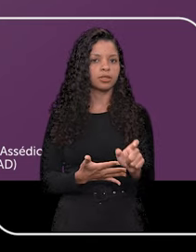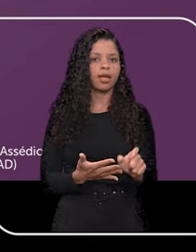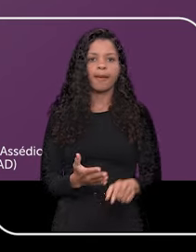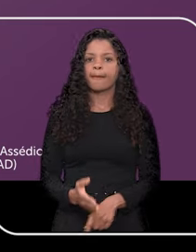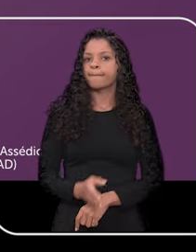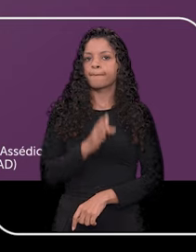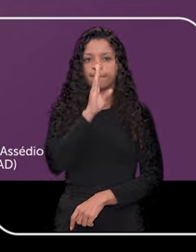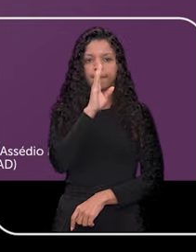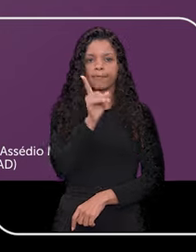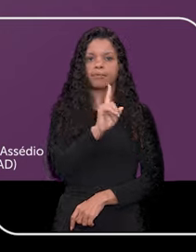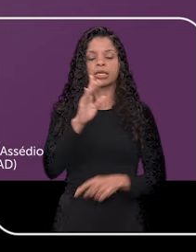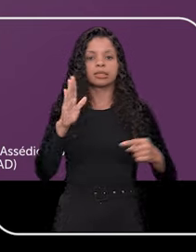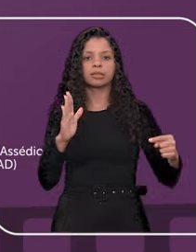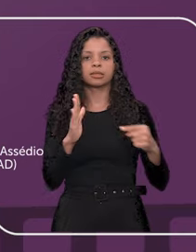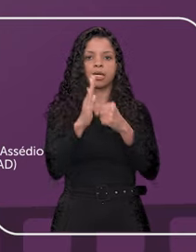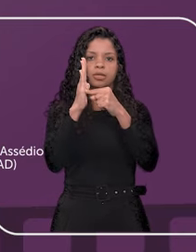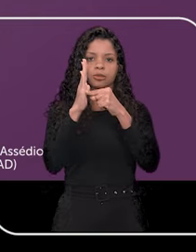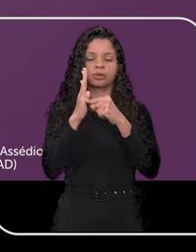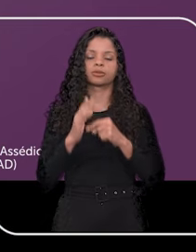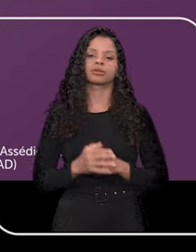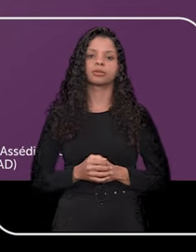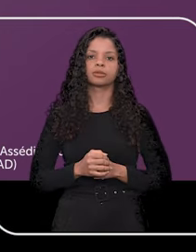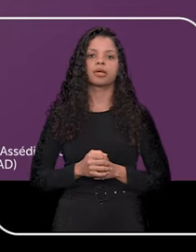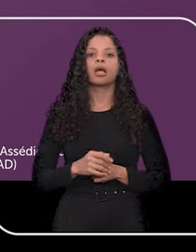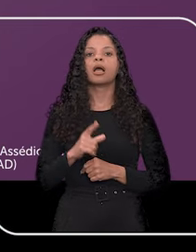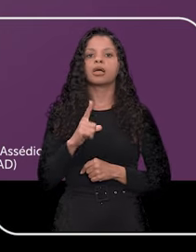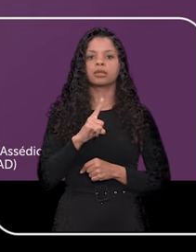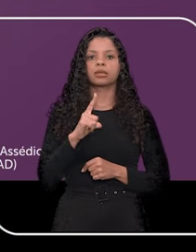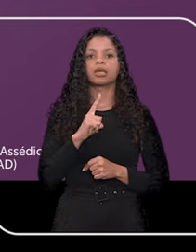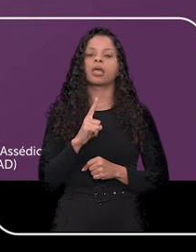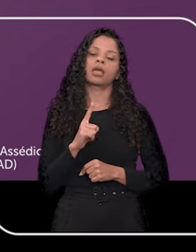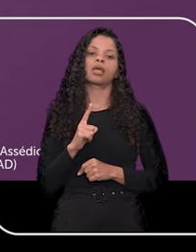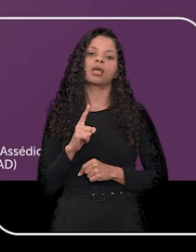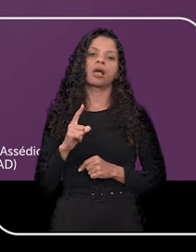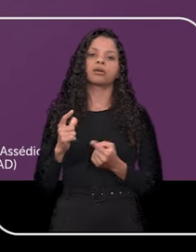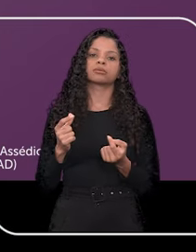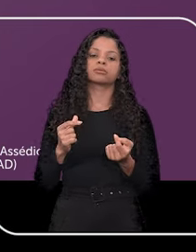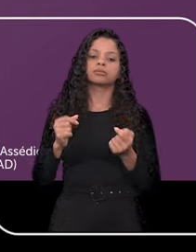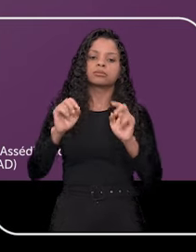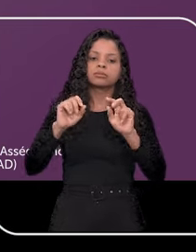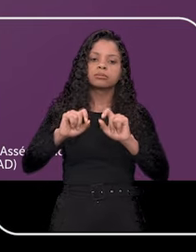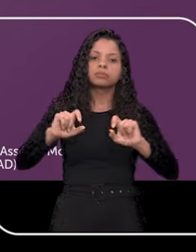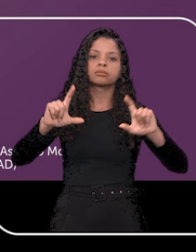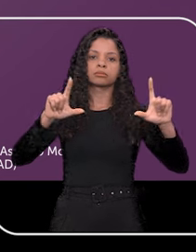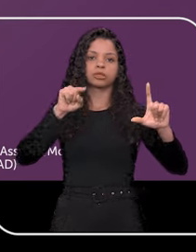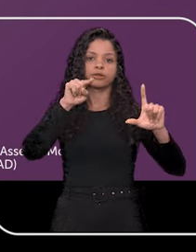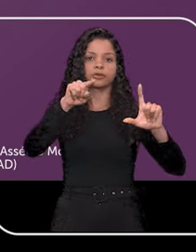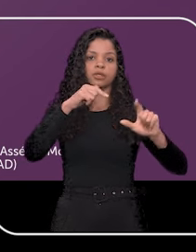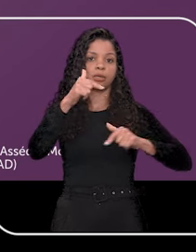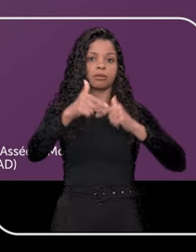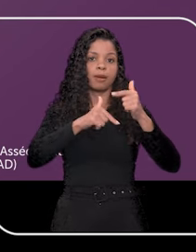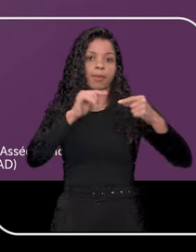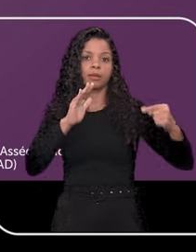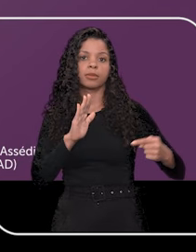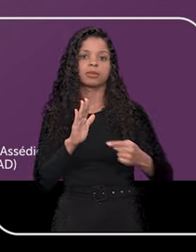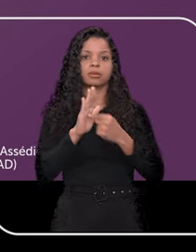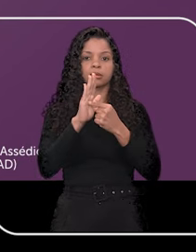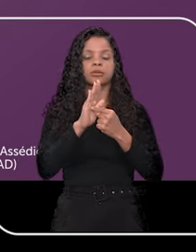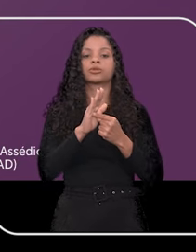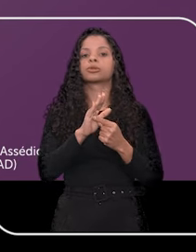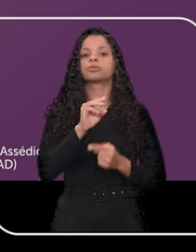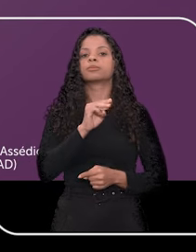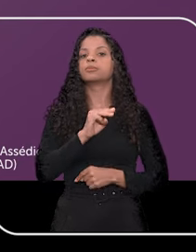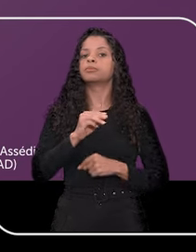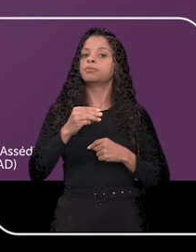se cale denuncie Procure os canais de acolhimento da organização na qual você trabalha o